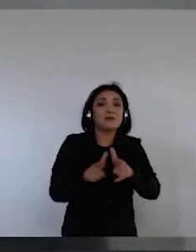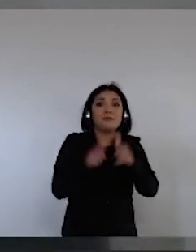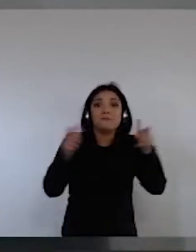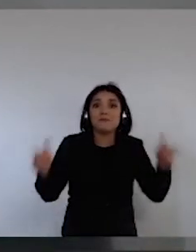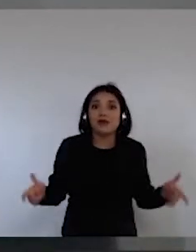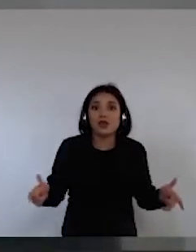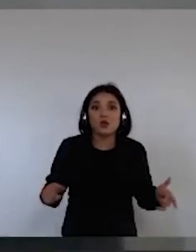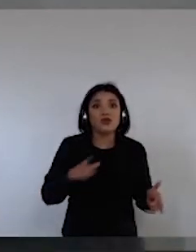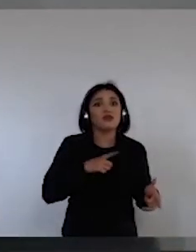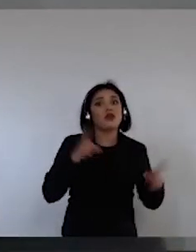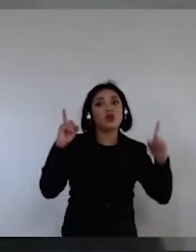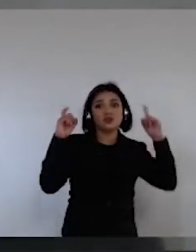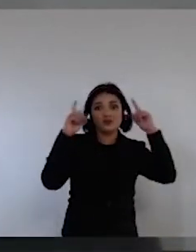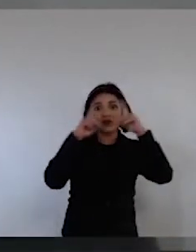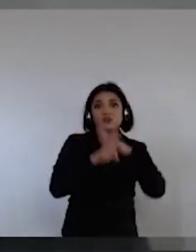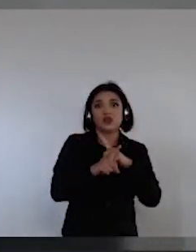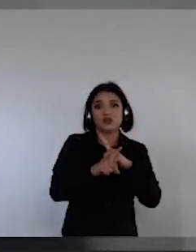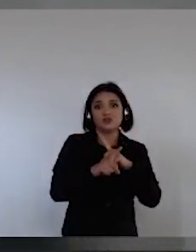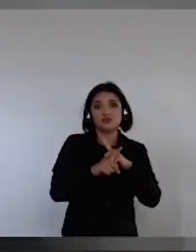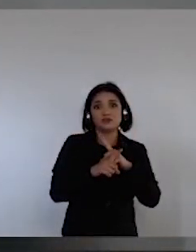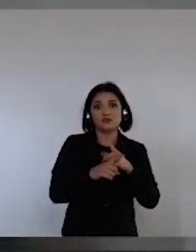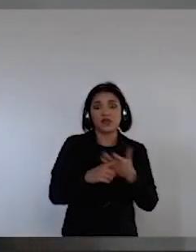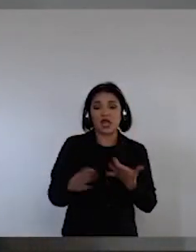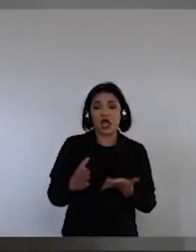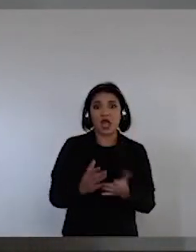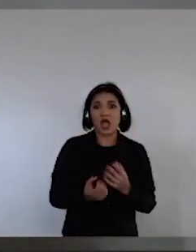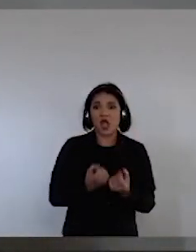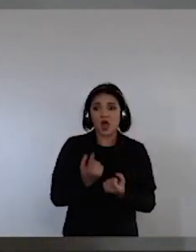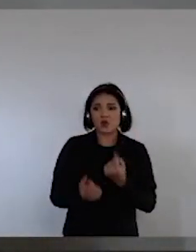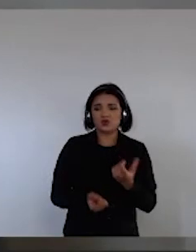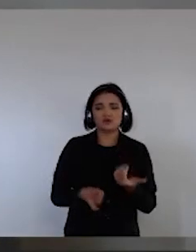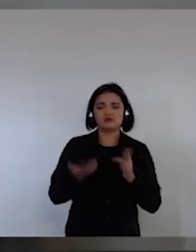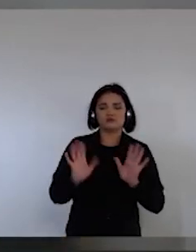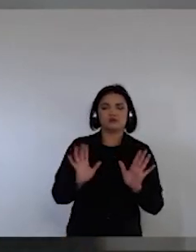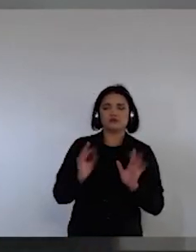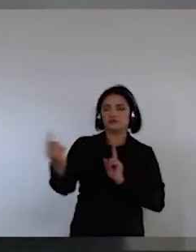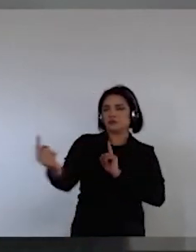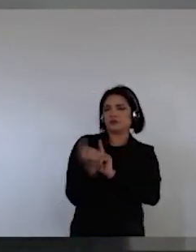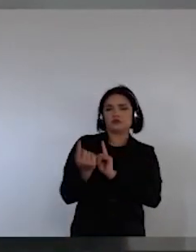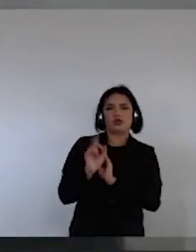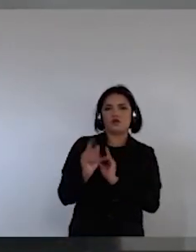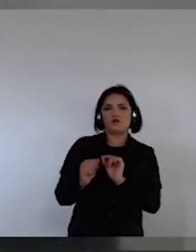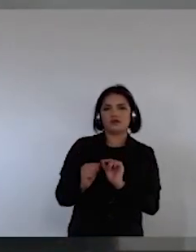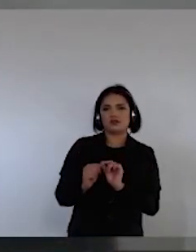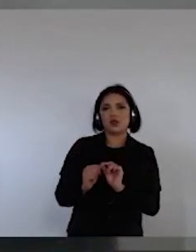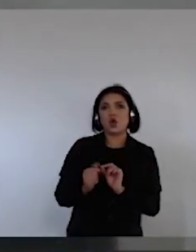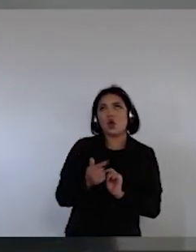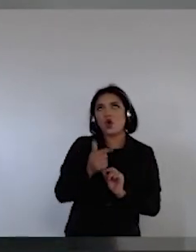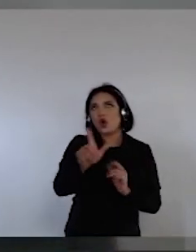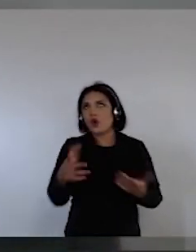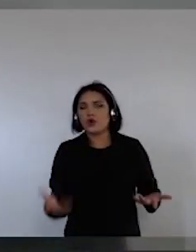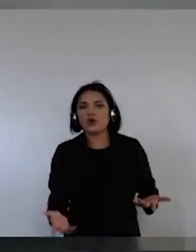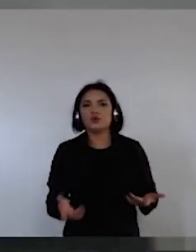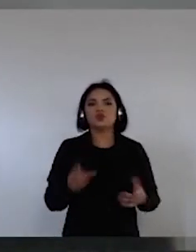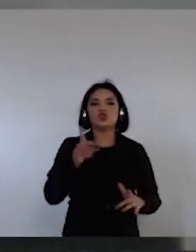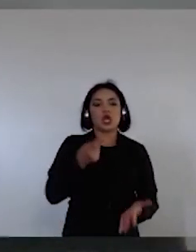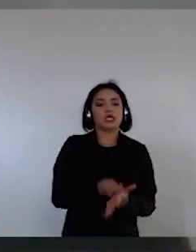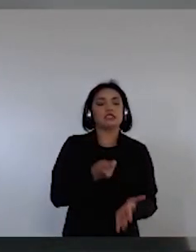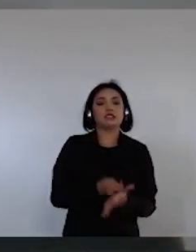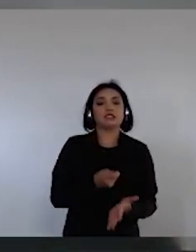só, principalmente sem critérios objetivos. Porque se nós tivéssemos critérios objetivos na lei